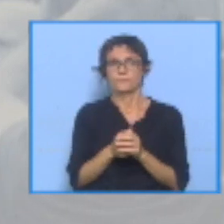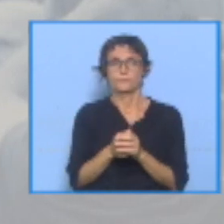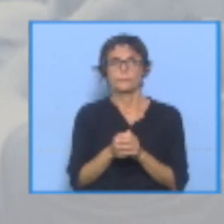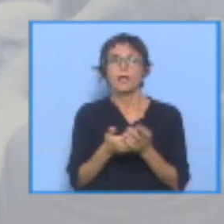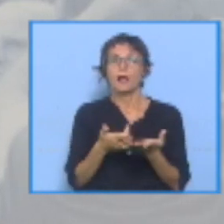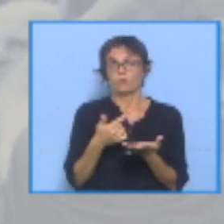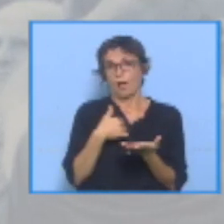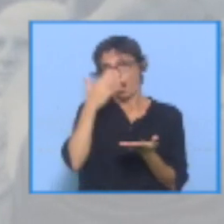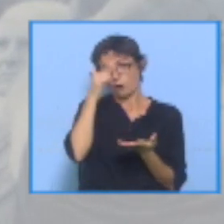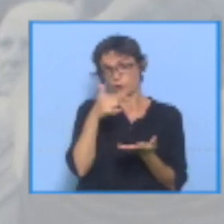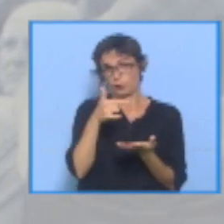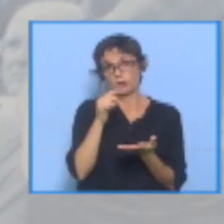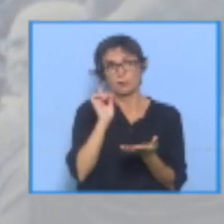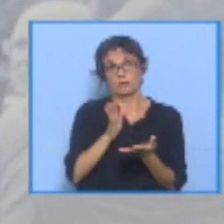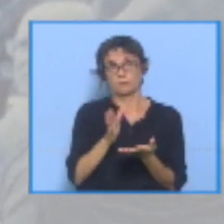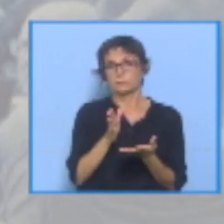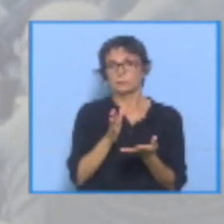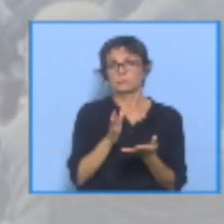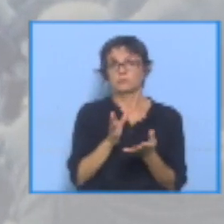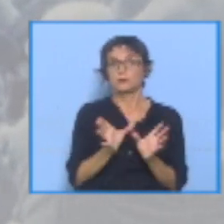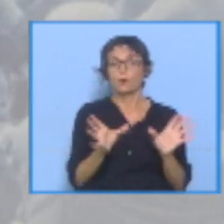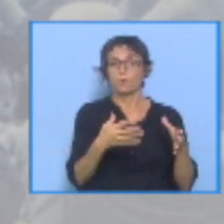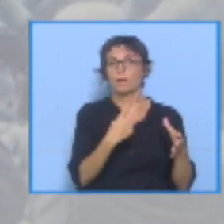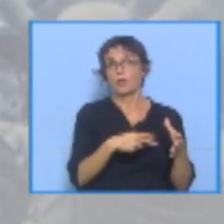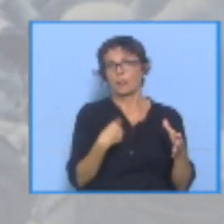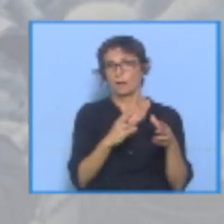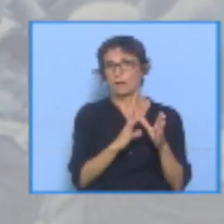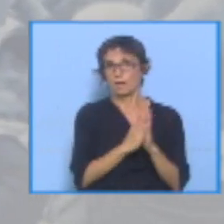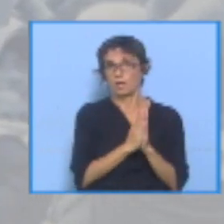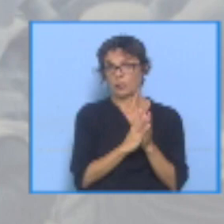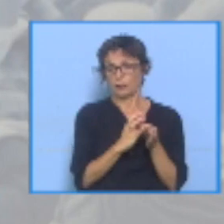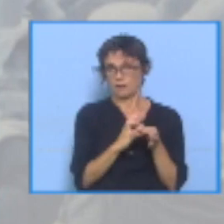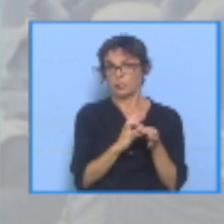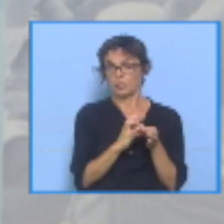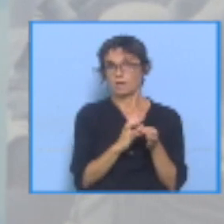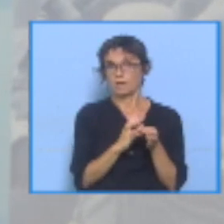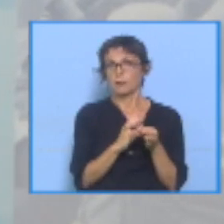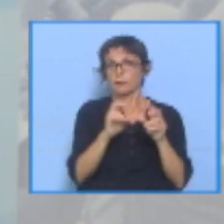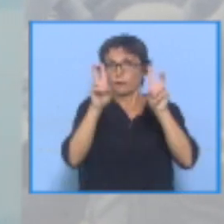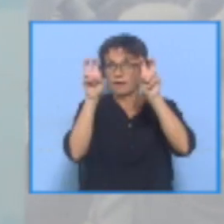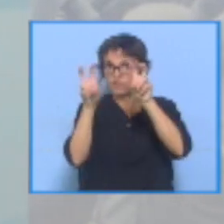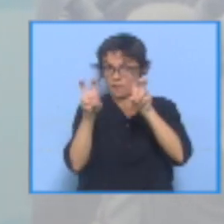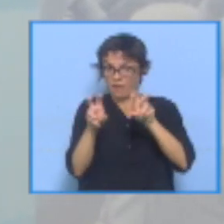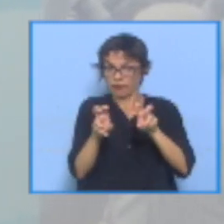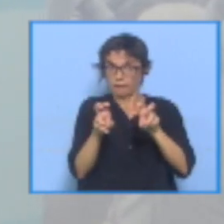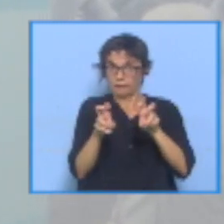começarem a colocar estes temas na sua agenda, não é? Tantas vezes são temas que parecem